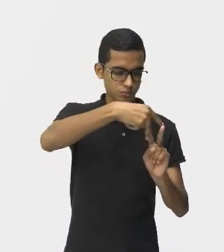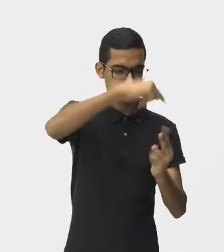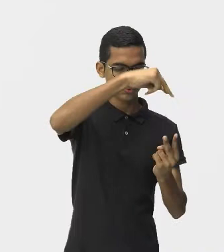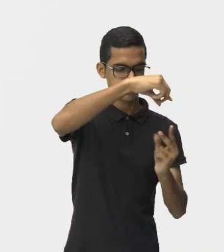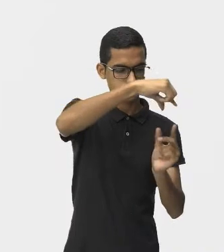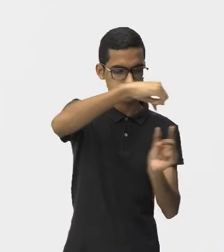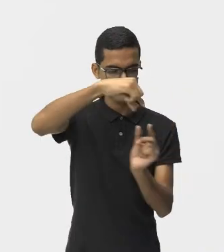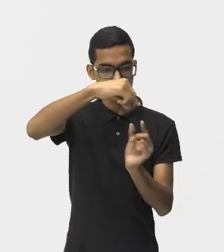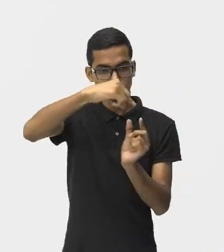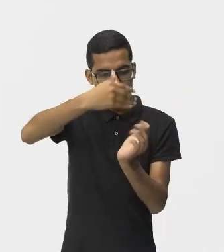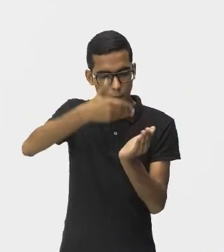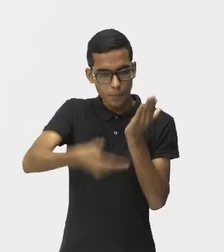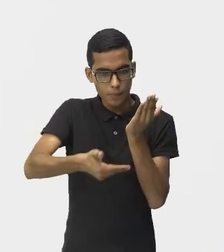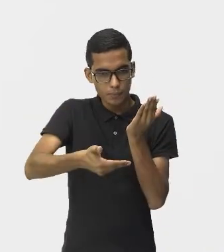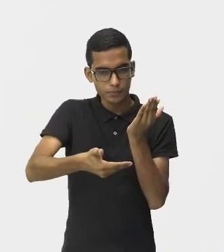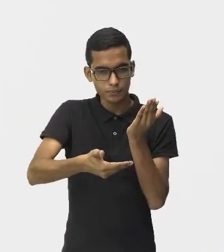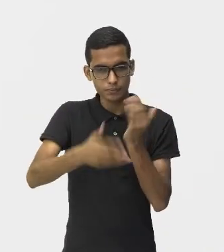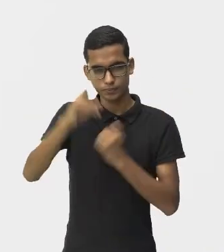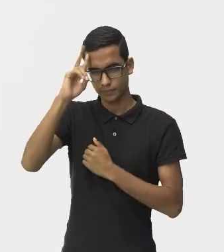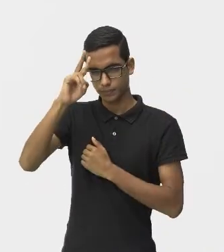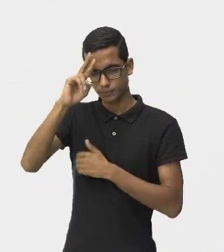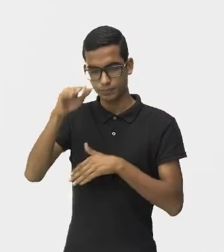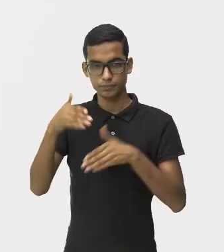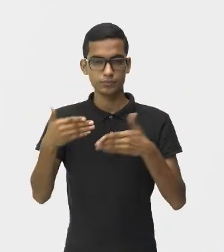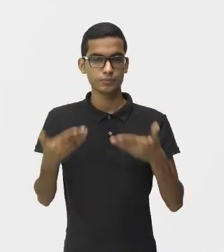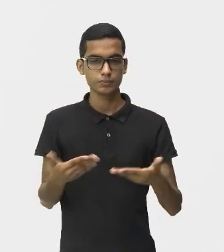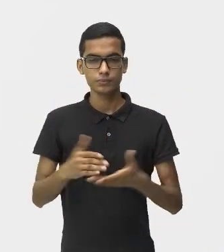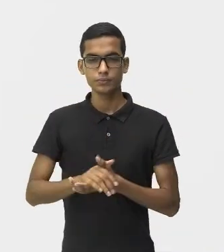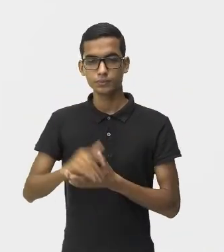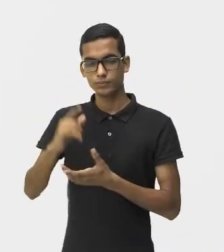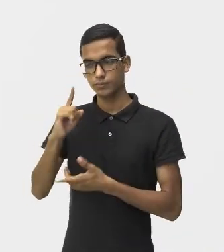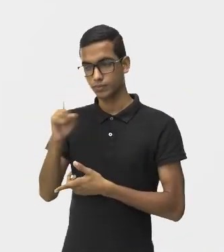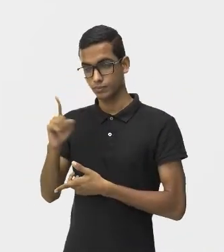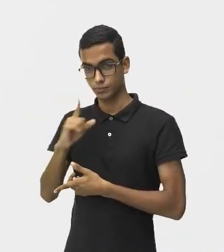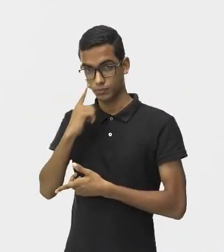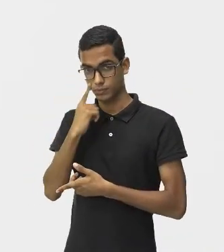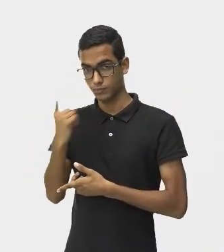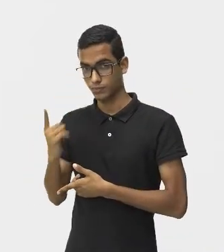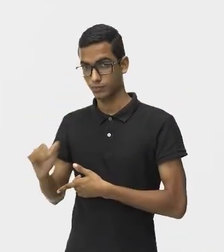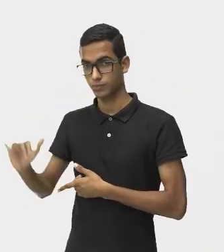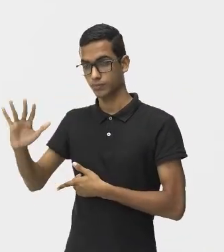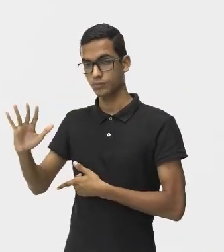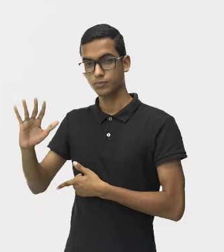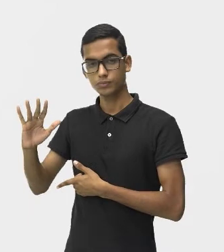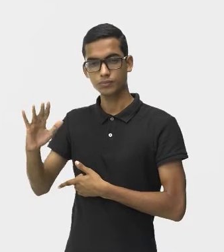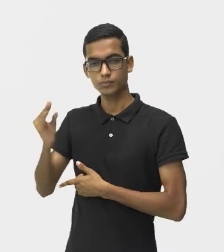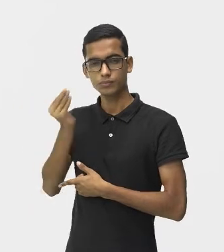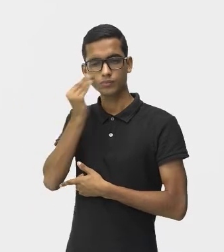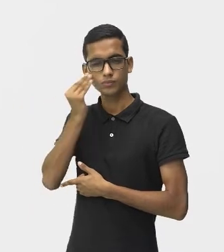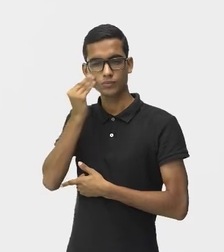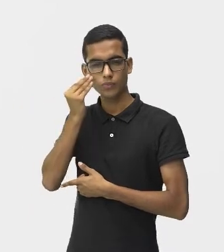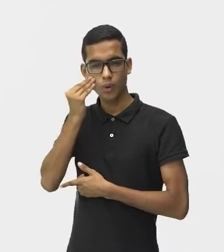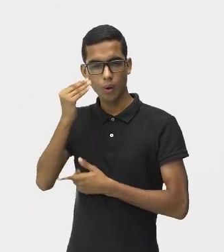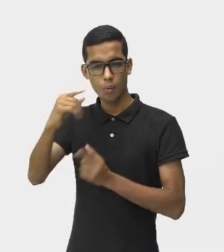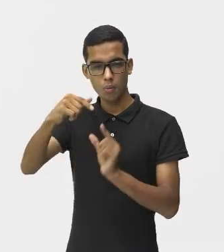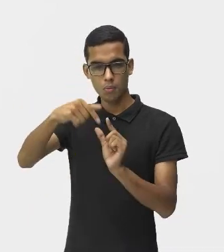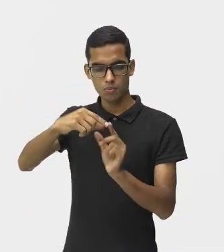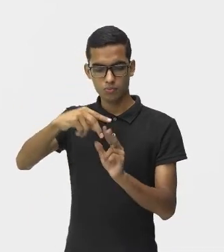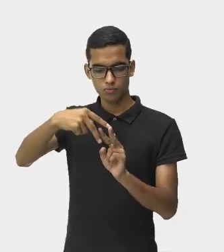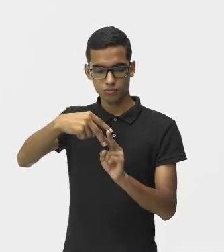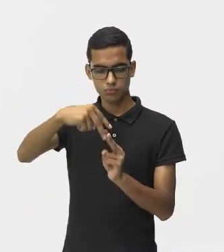do cromossomo e aqui a representação da duplicação. Observe, ó, que ele multiplicou, olha só,